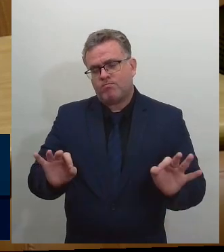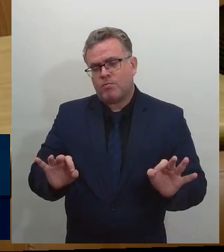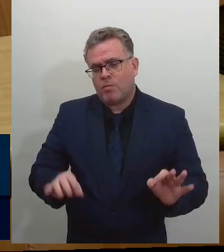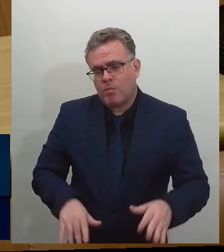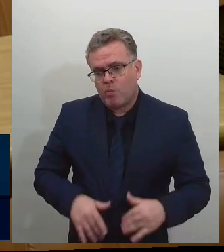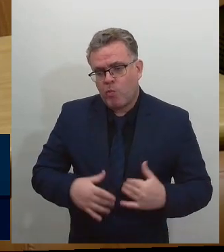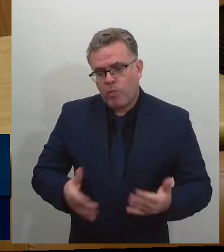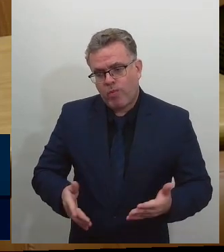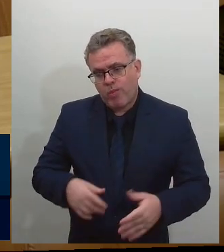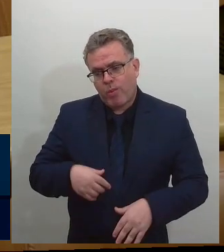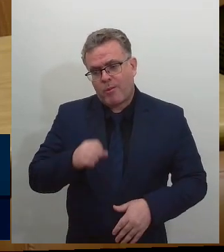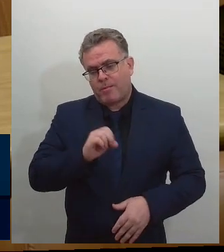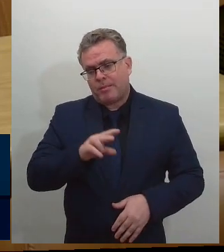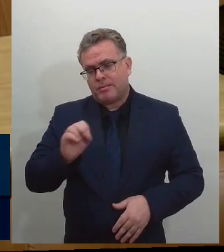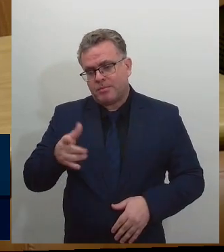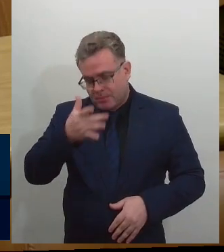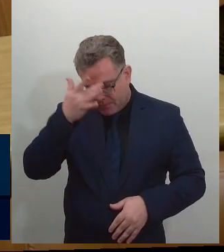sertanejo,